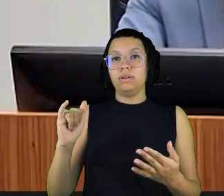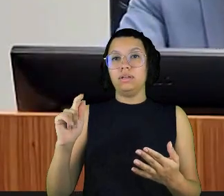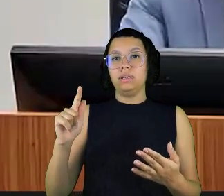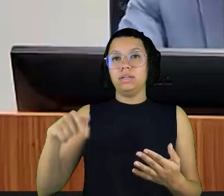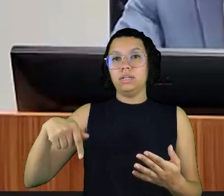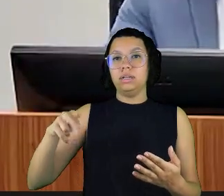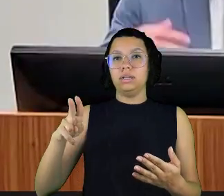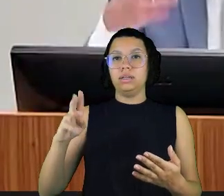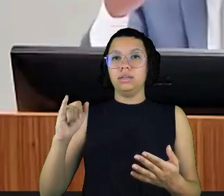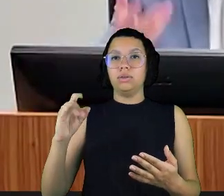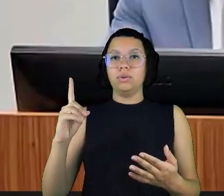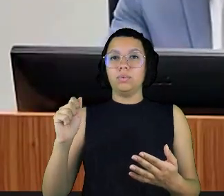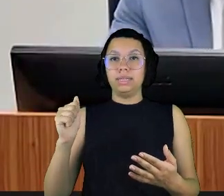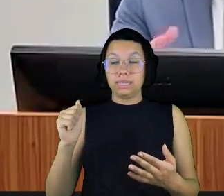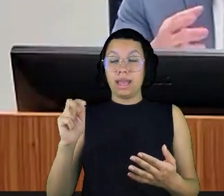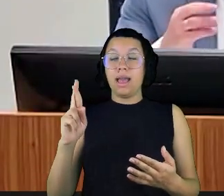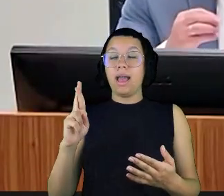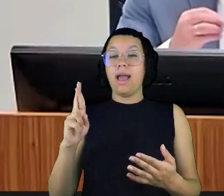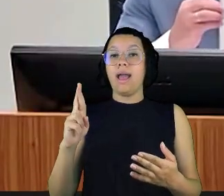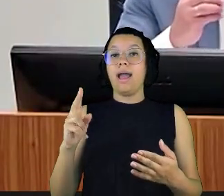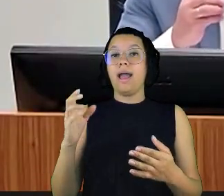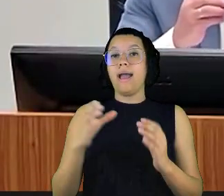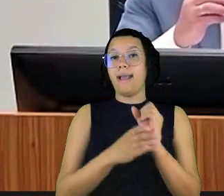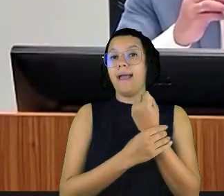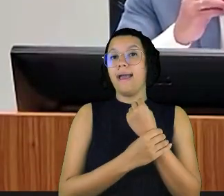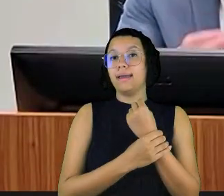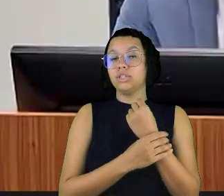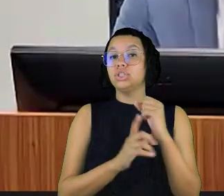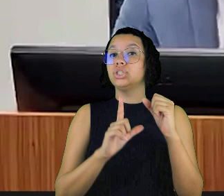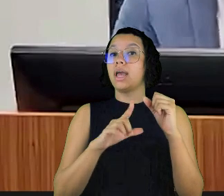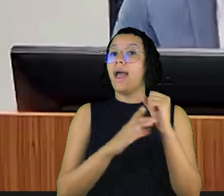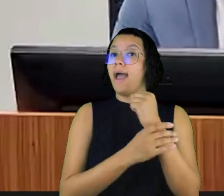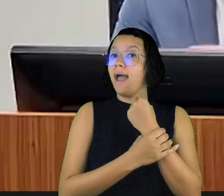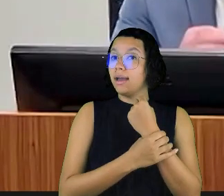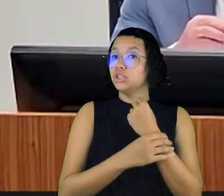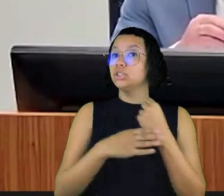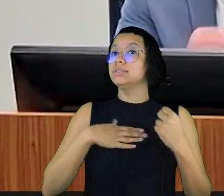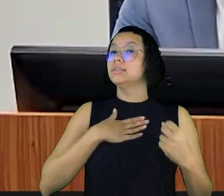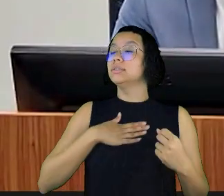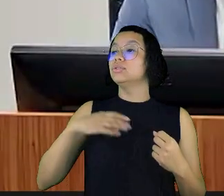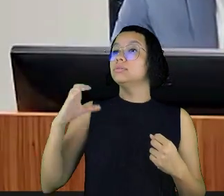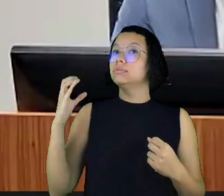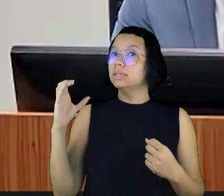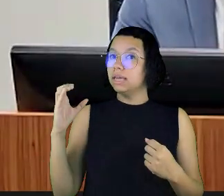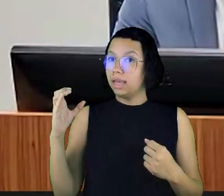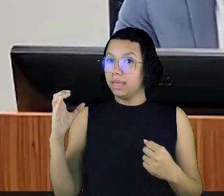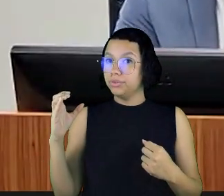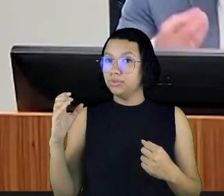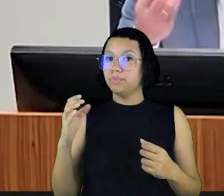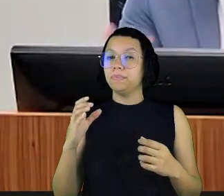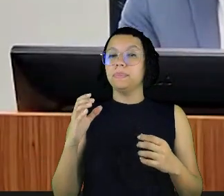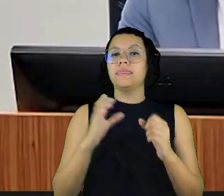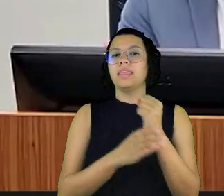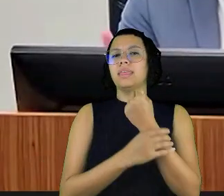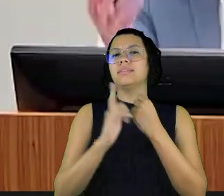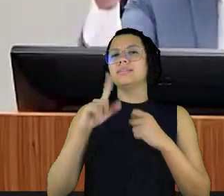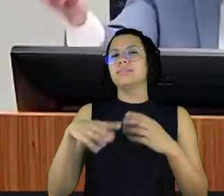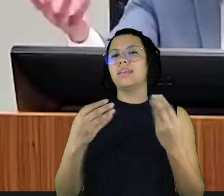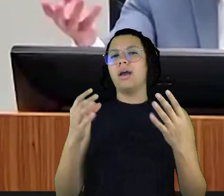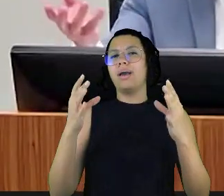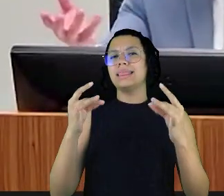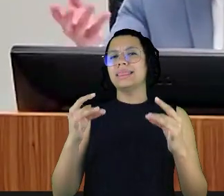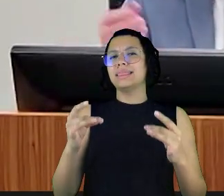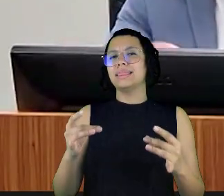do crédito. Então, garantias que são muito delicadas, muito complexas, sem dúvida